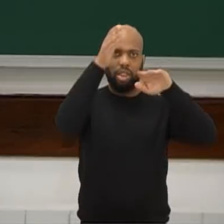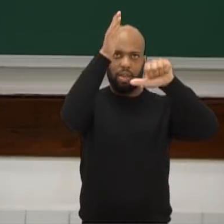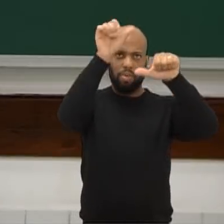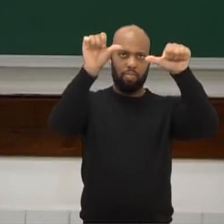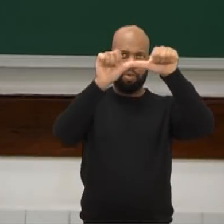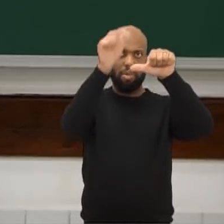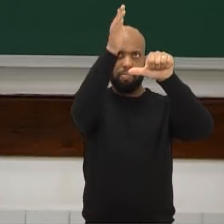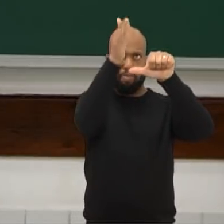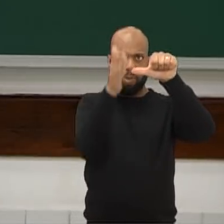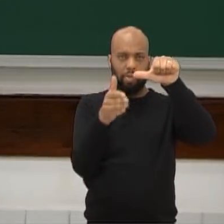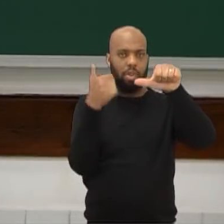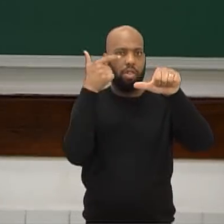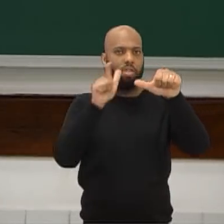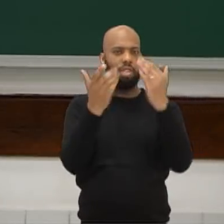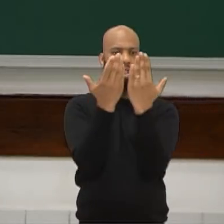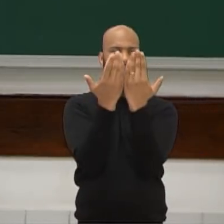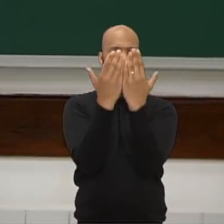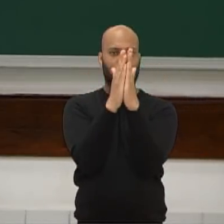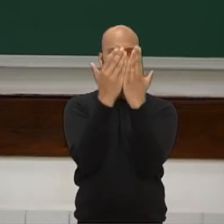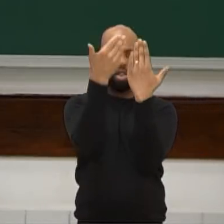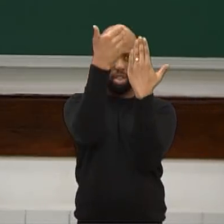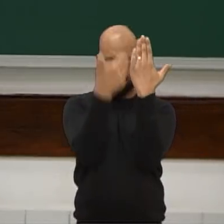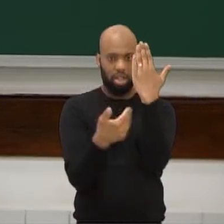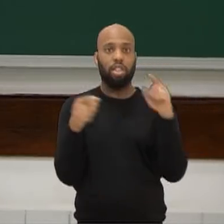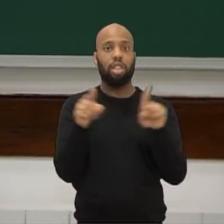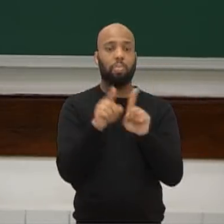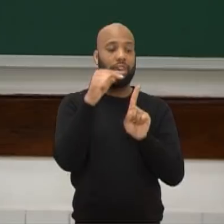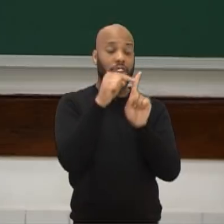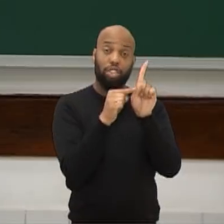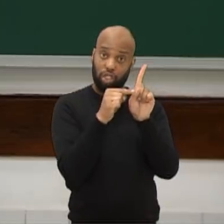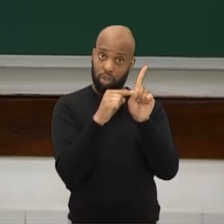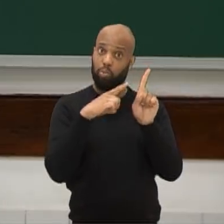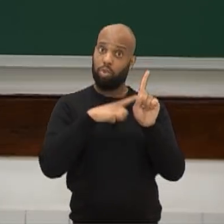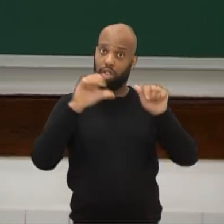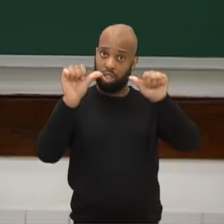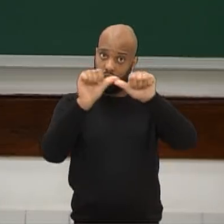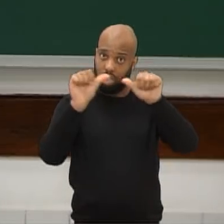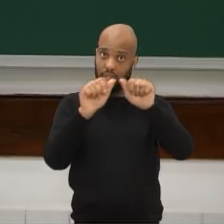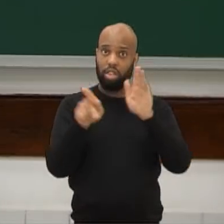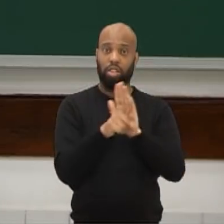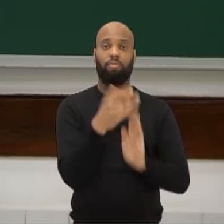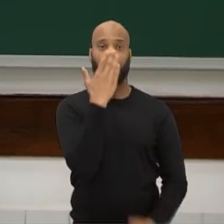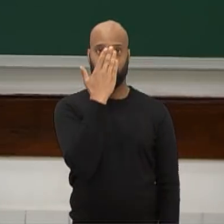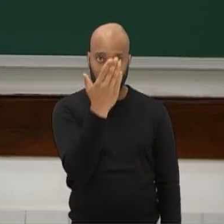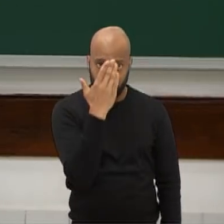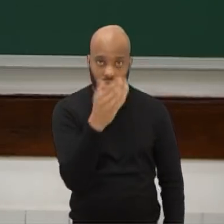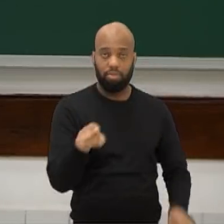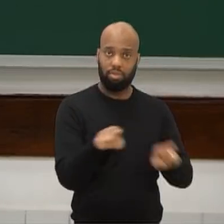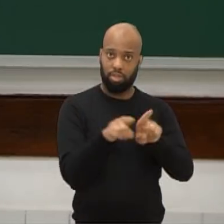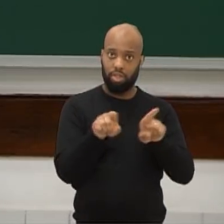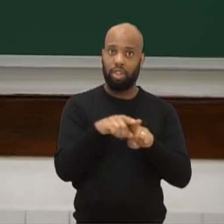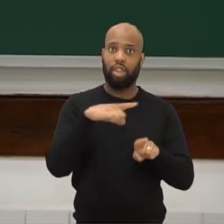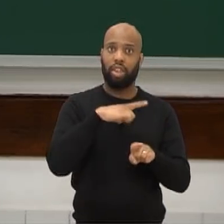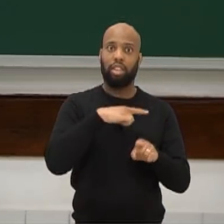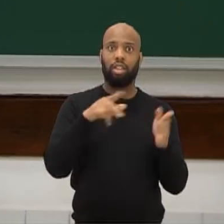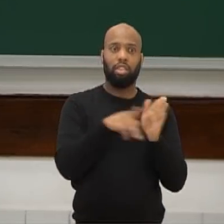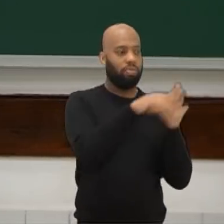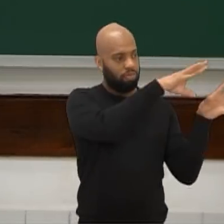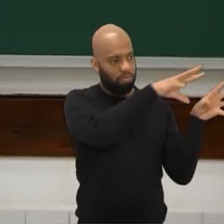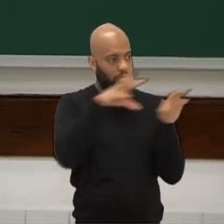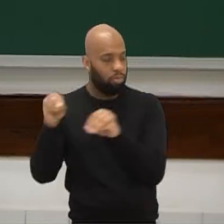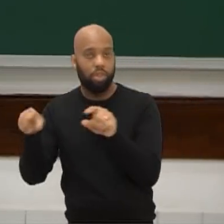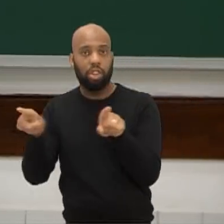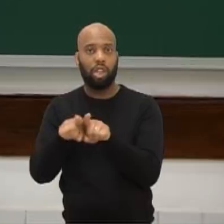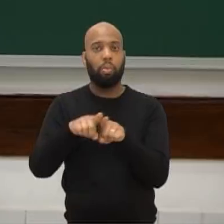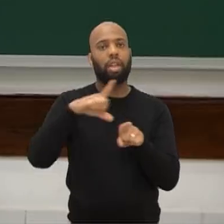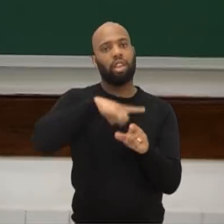identificar o eixo de simetria. E os tipos de simetria, a de reflexão, a simetria de translação e